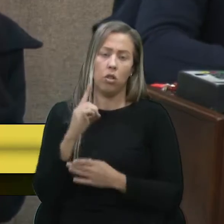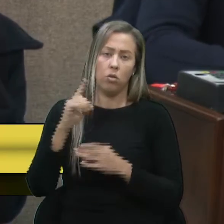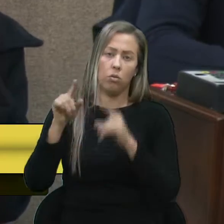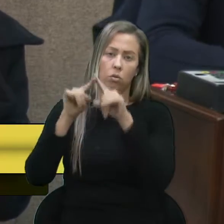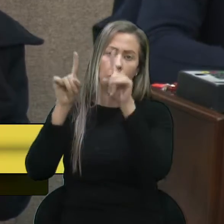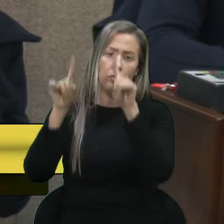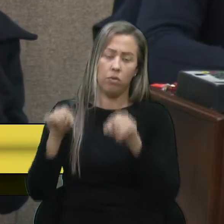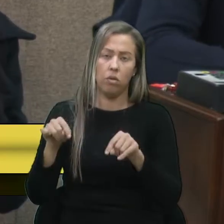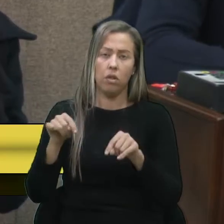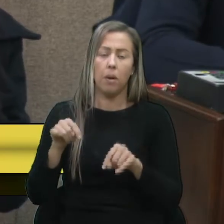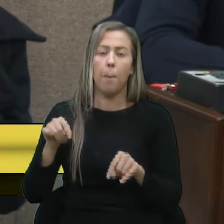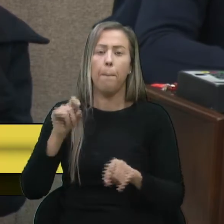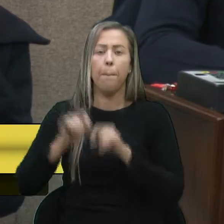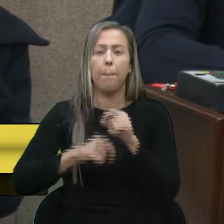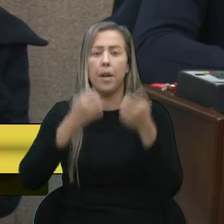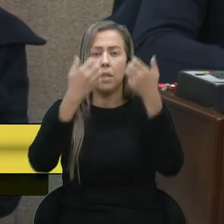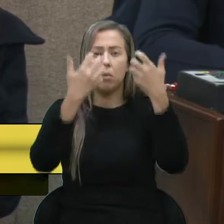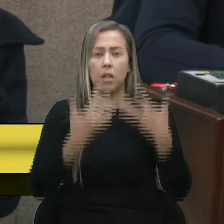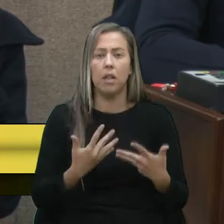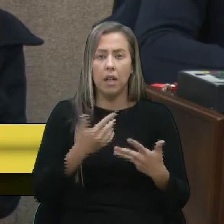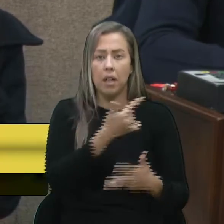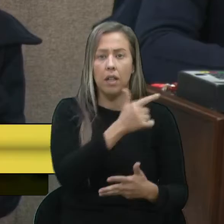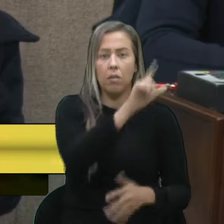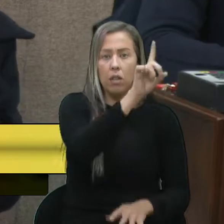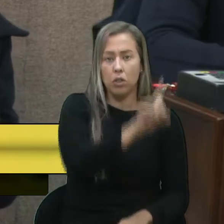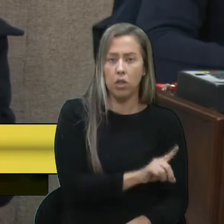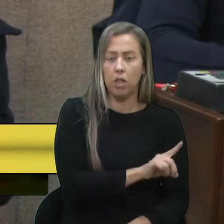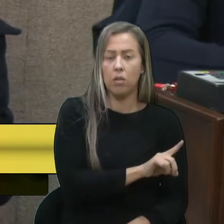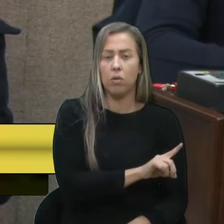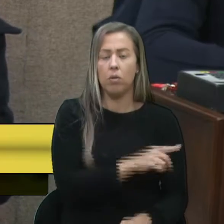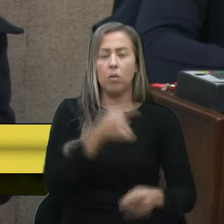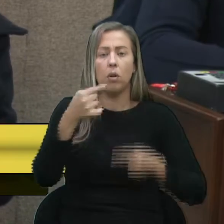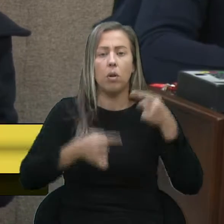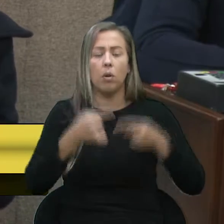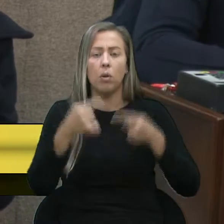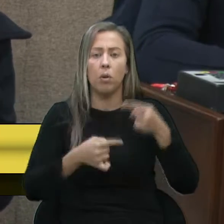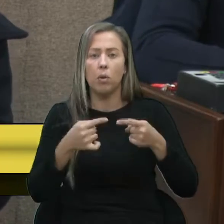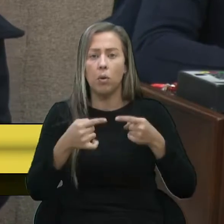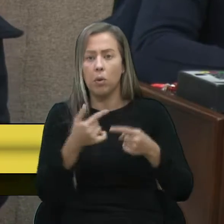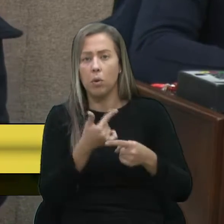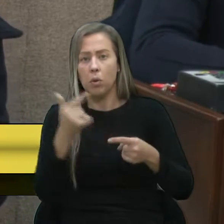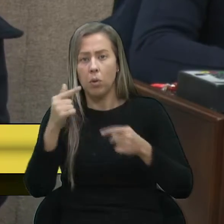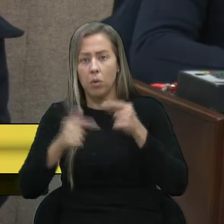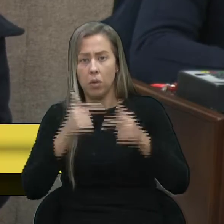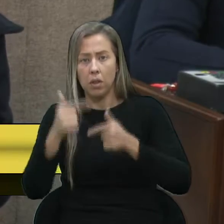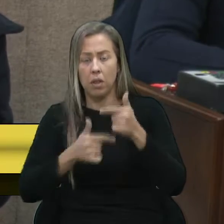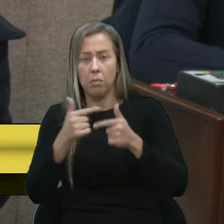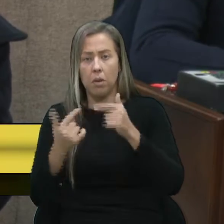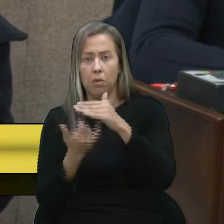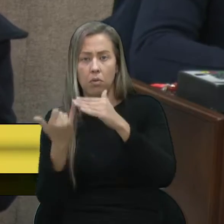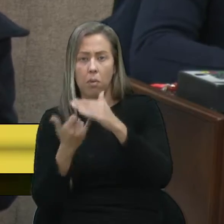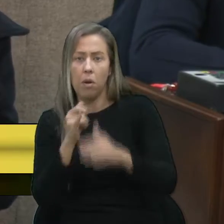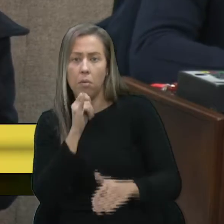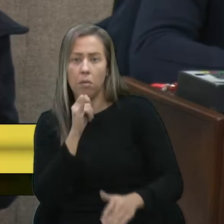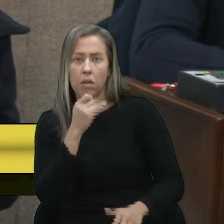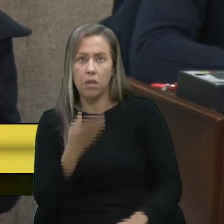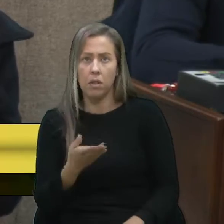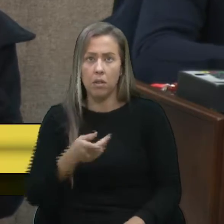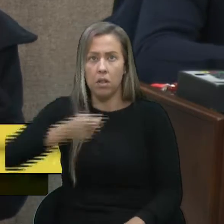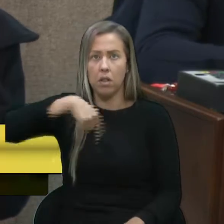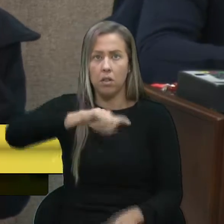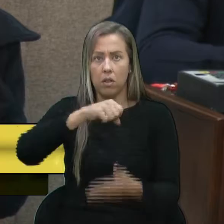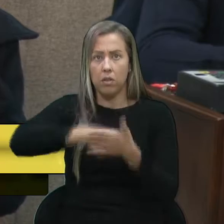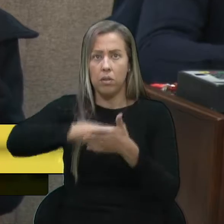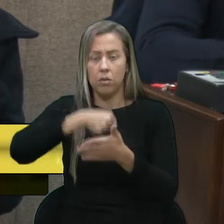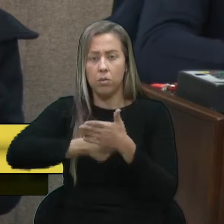trabalhador para justificar o trabalhador que não tem direito, para justificar a precarização do trabalho informal, por exemplo. A nossa